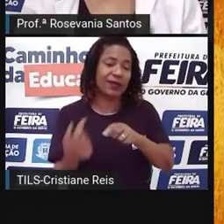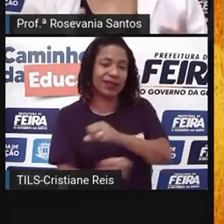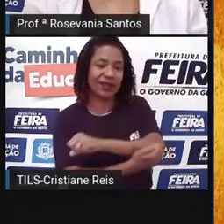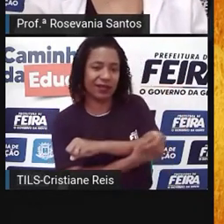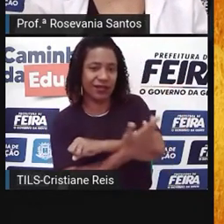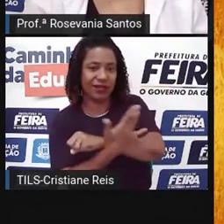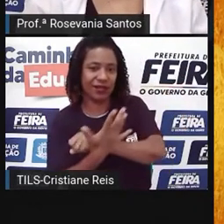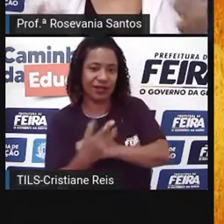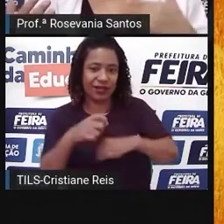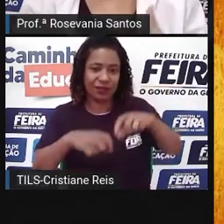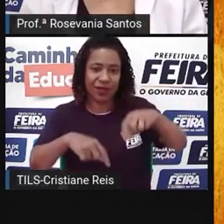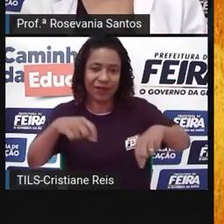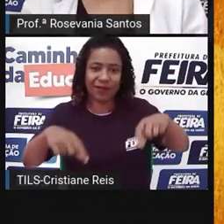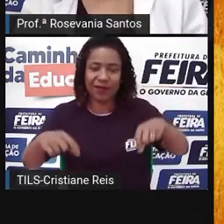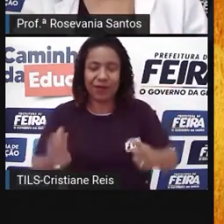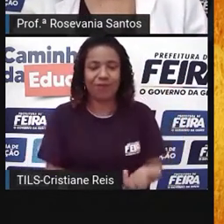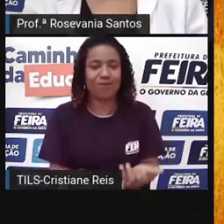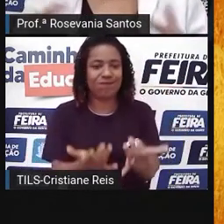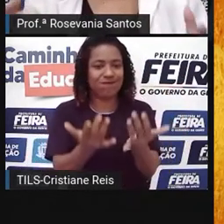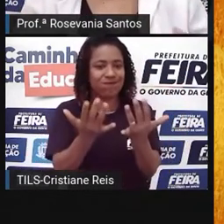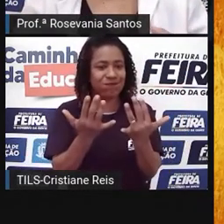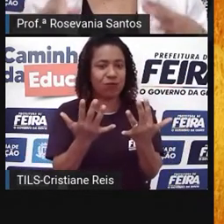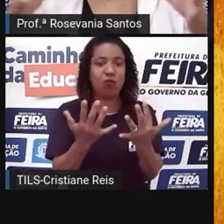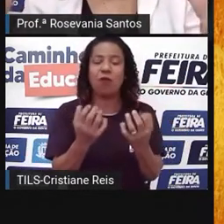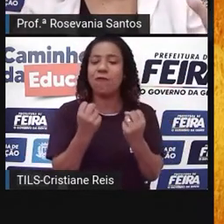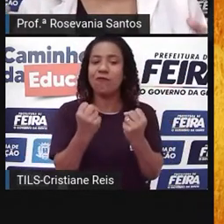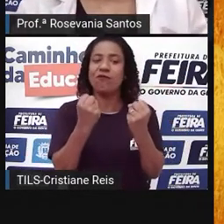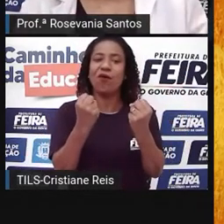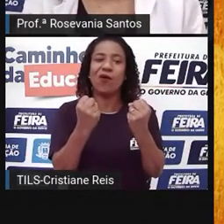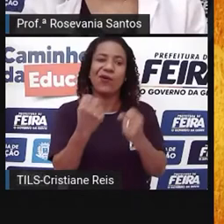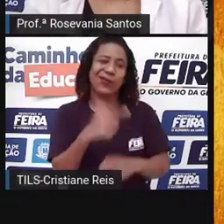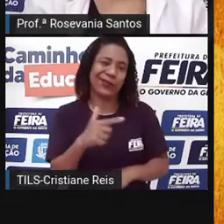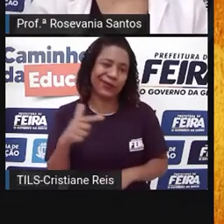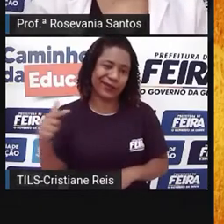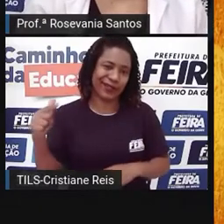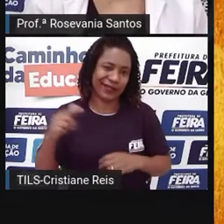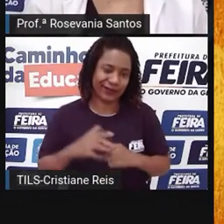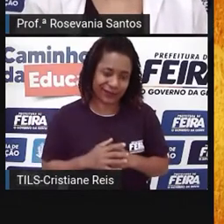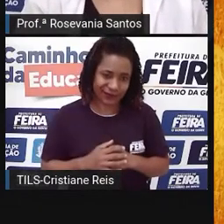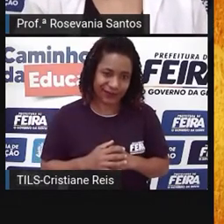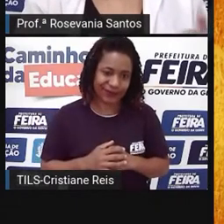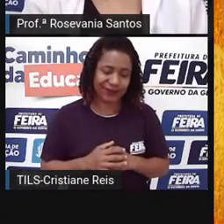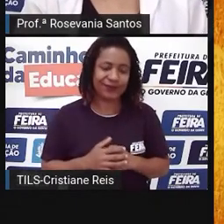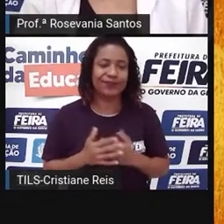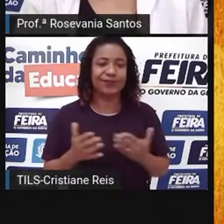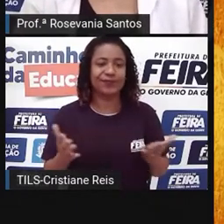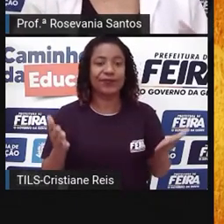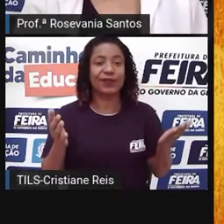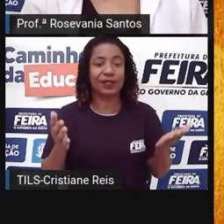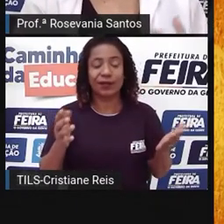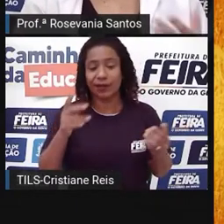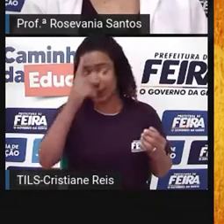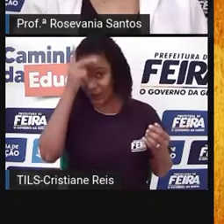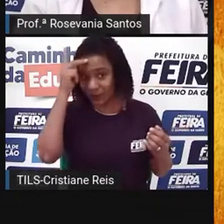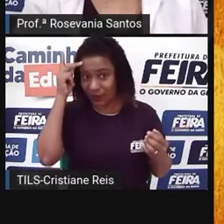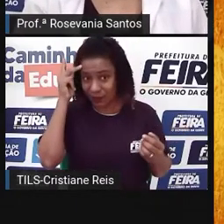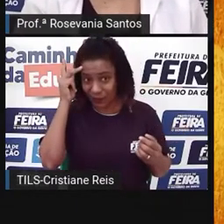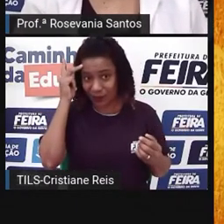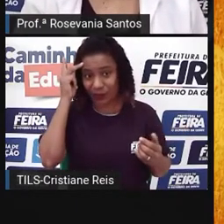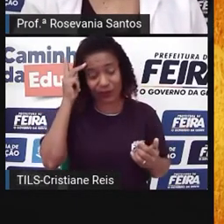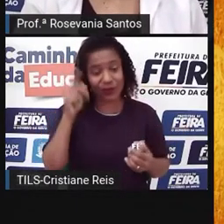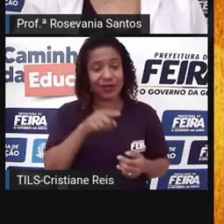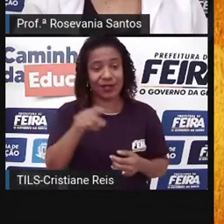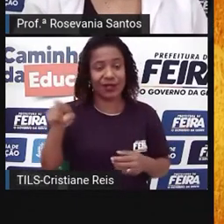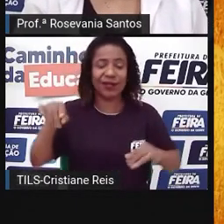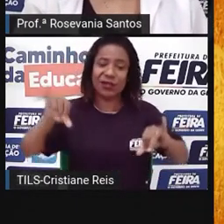deixando áreas agricultáveis impróprias por conta de todos esses conflitos que existem. E aí faz com que a população ela padeça